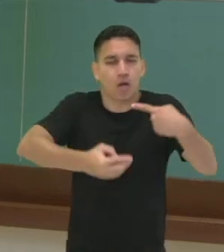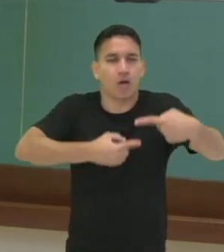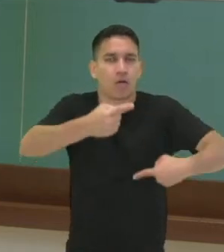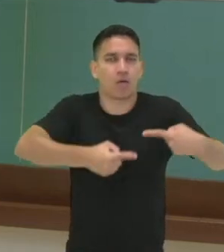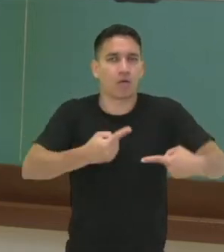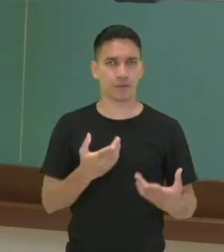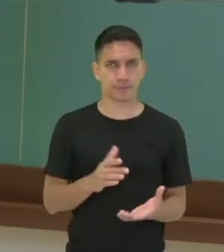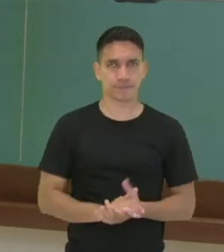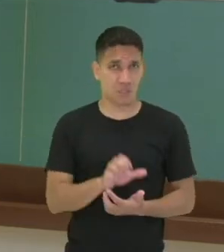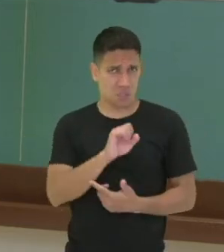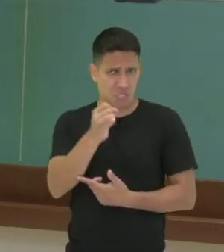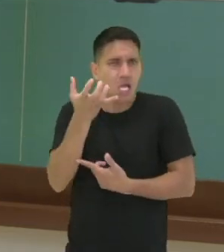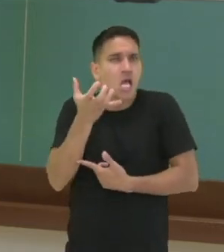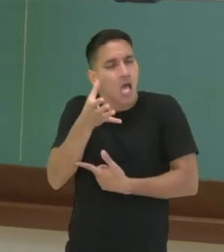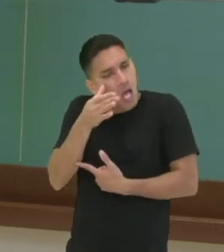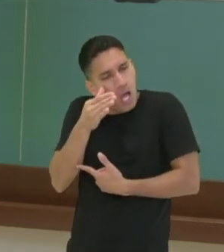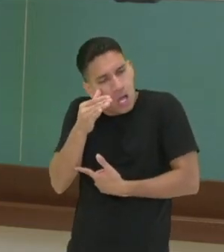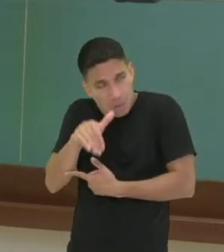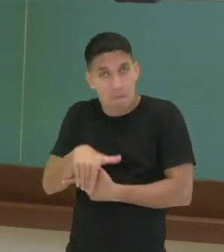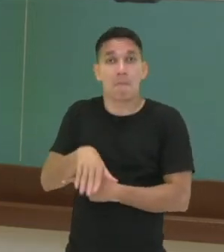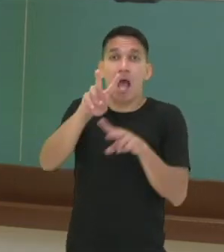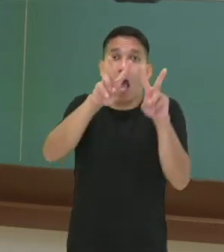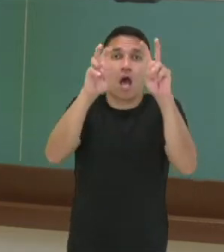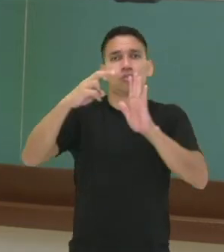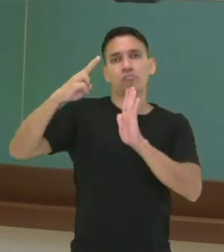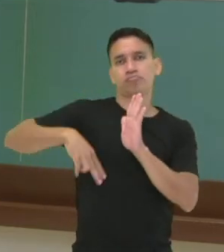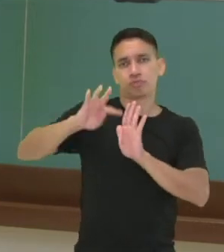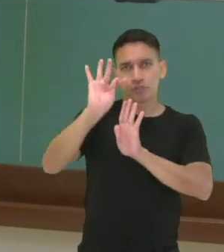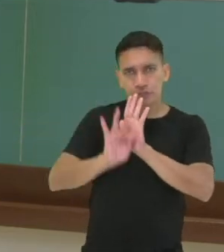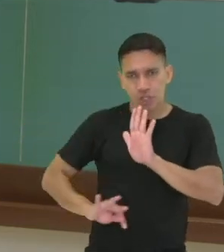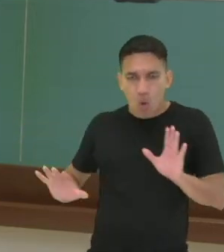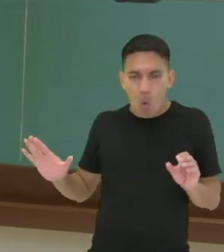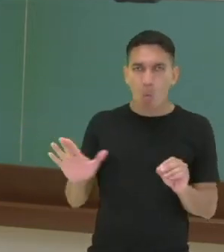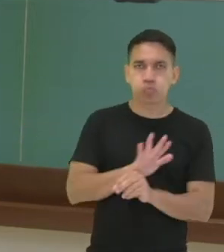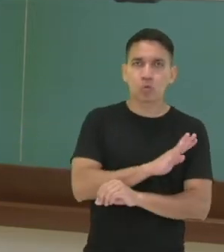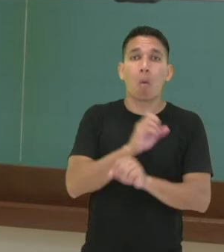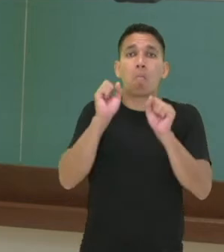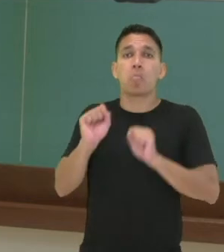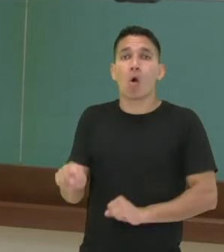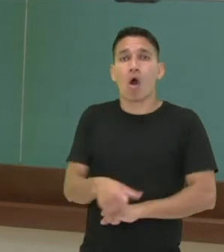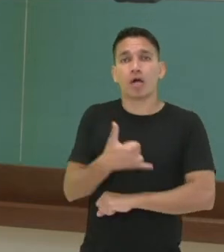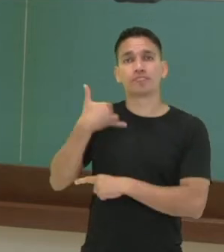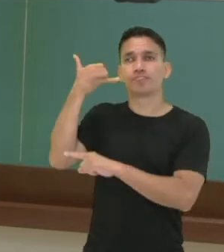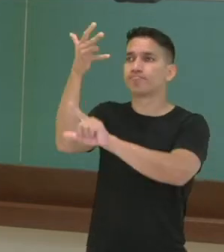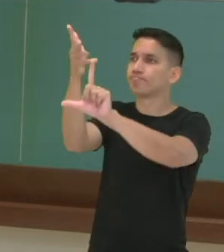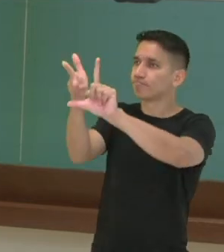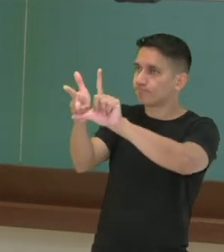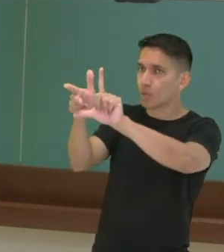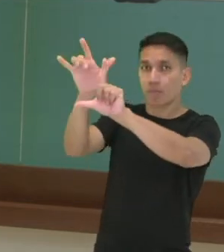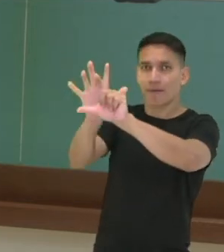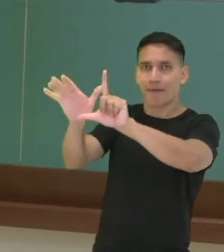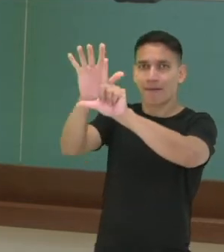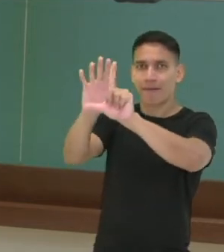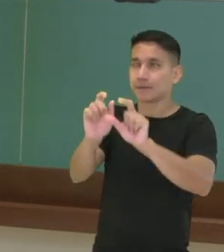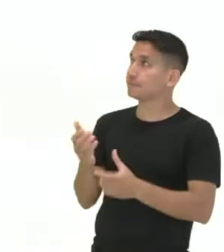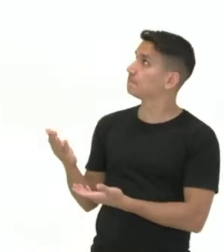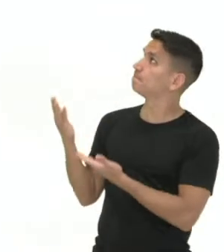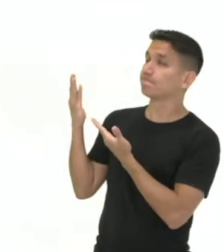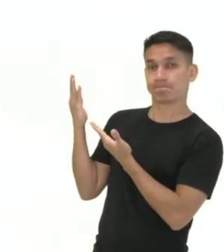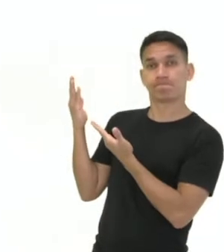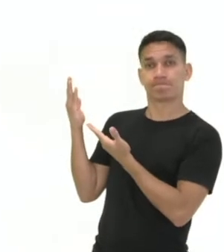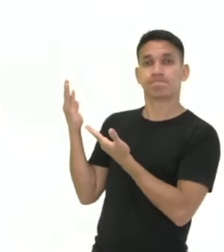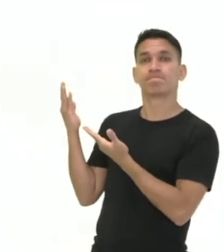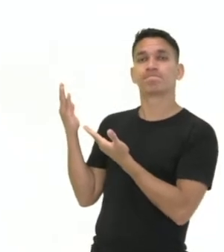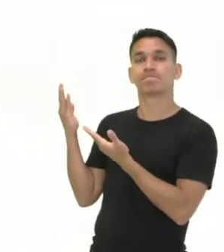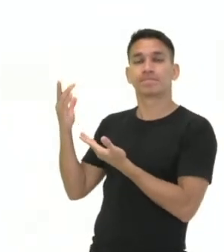Certo? Se você quiser ler aí esse texto na íntegra, você pode apontar o seu celular para esse QR Code que está